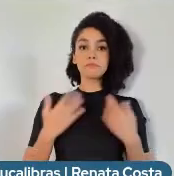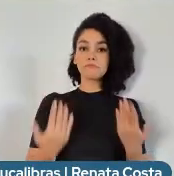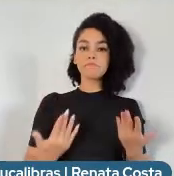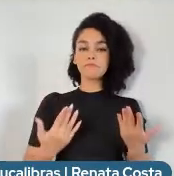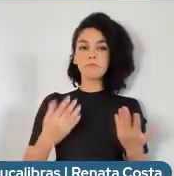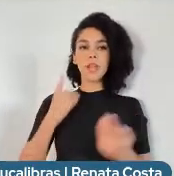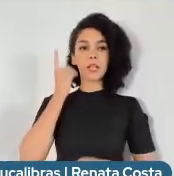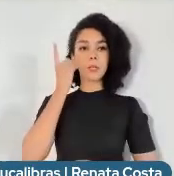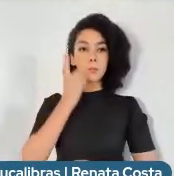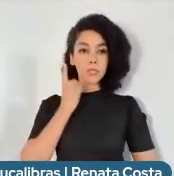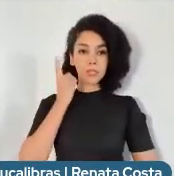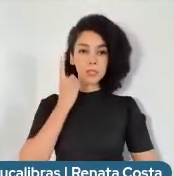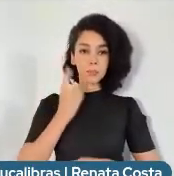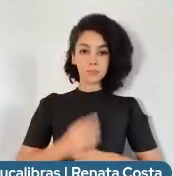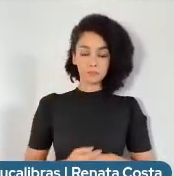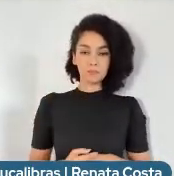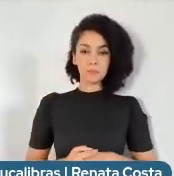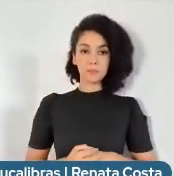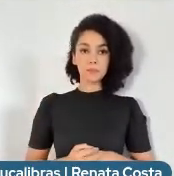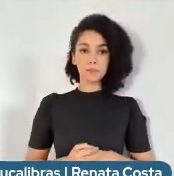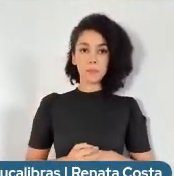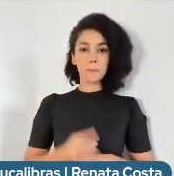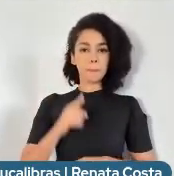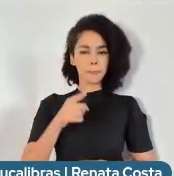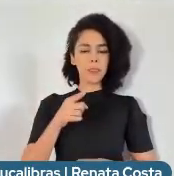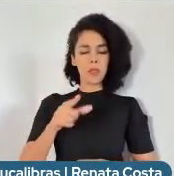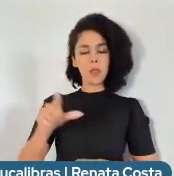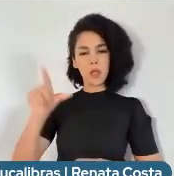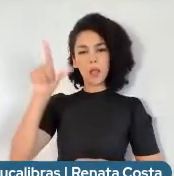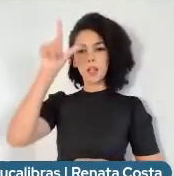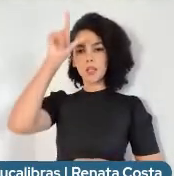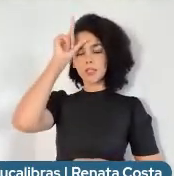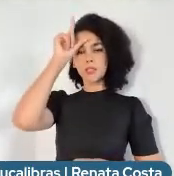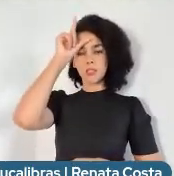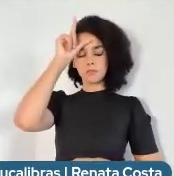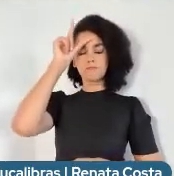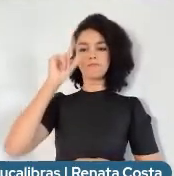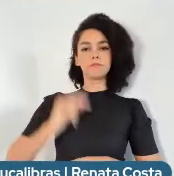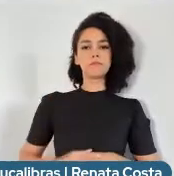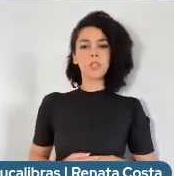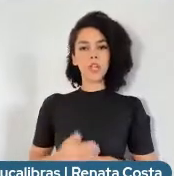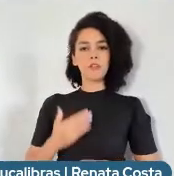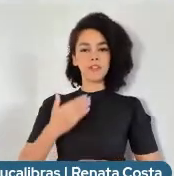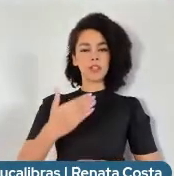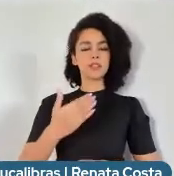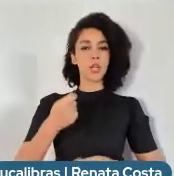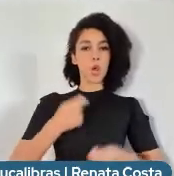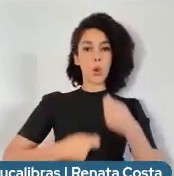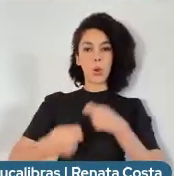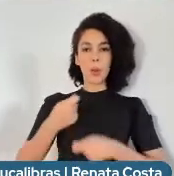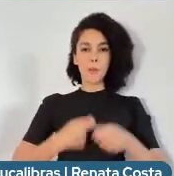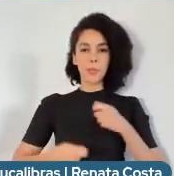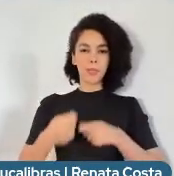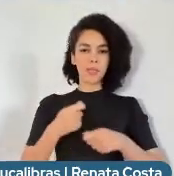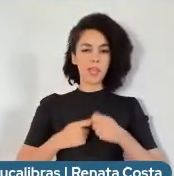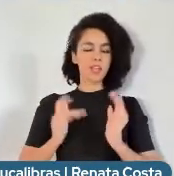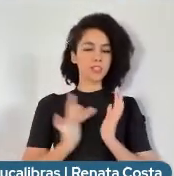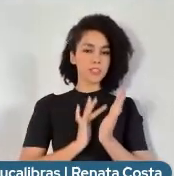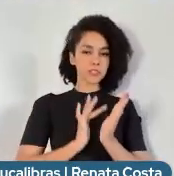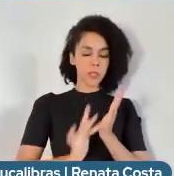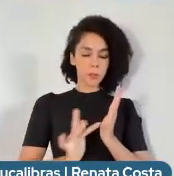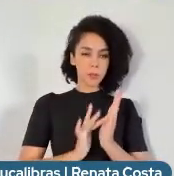Deputada, você é líder da frente da economia digital. E